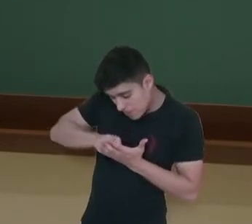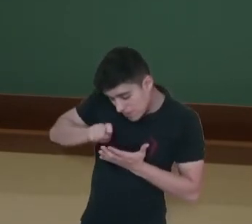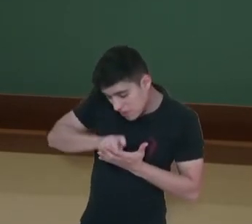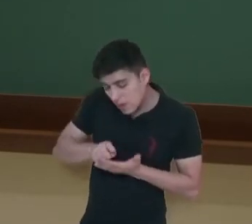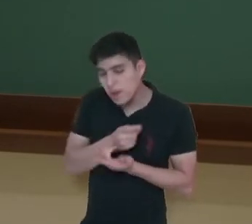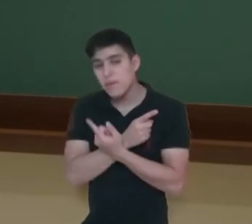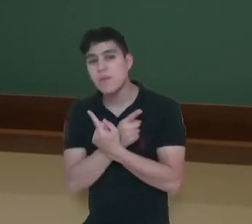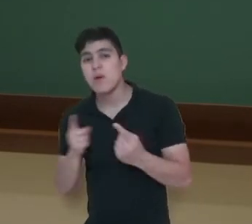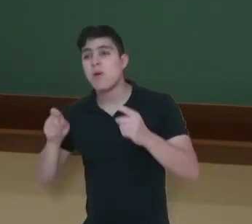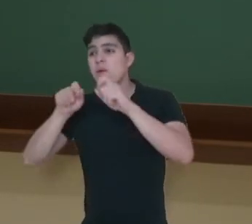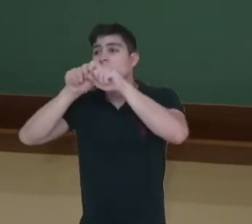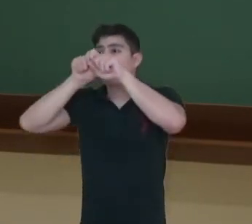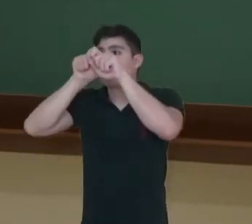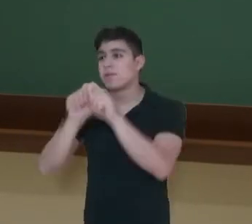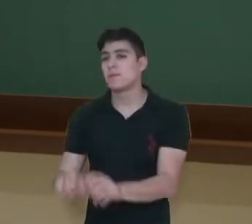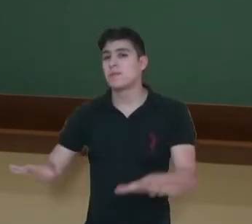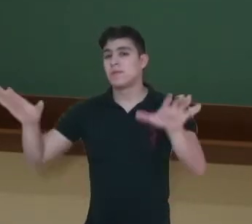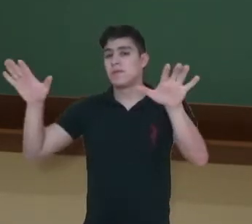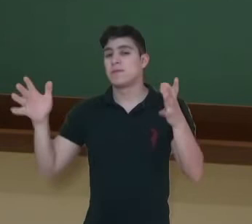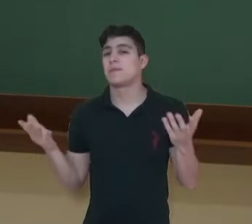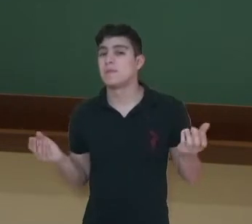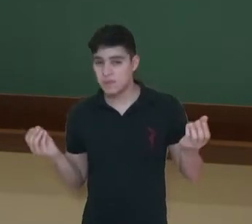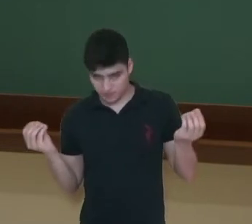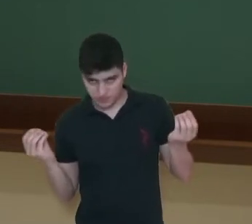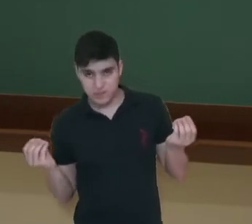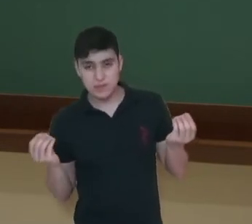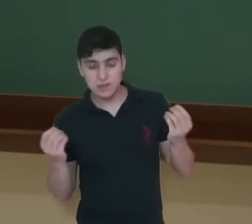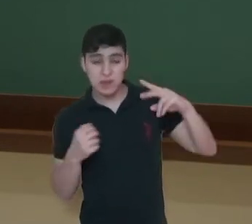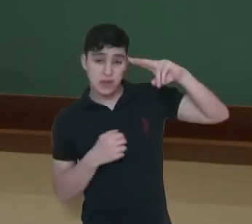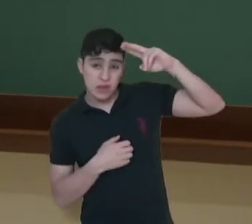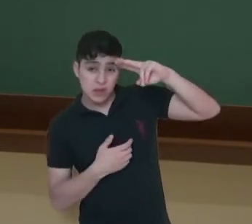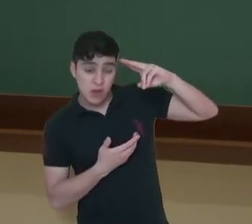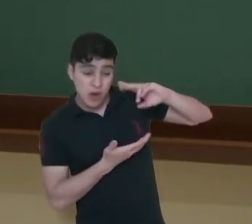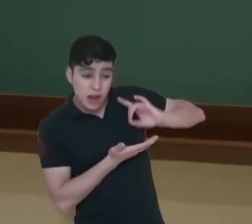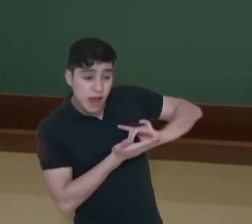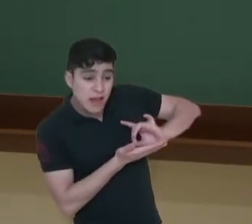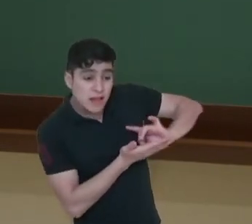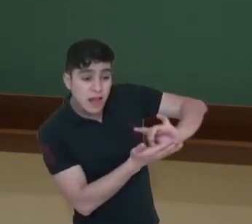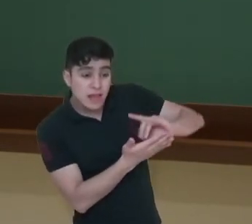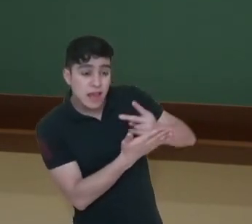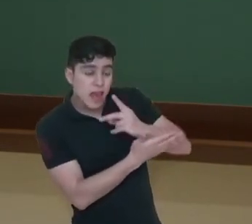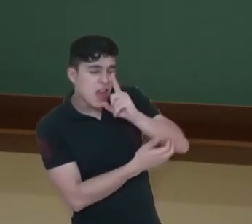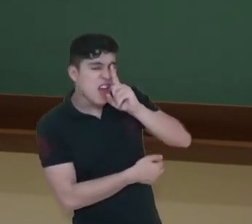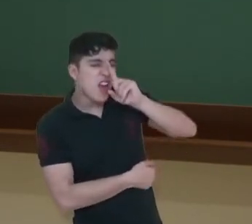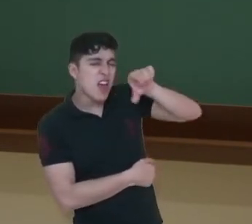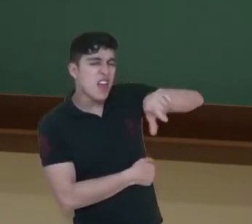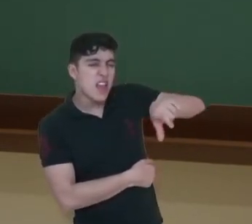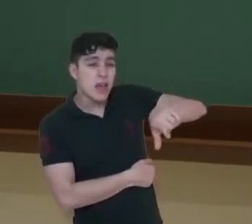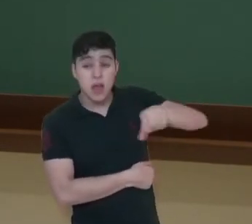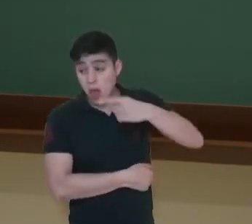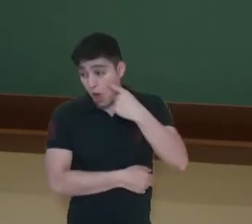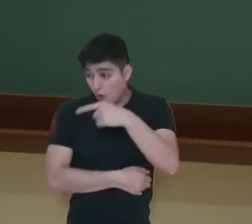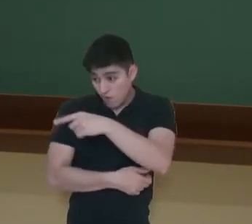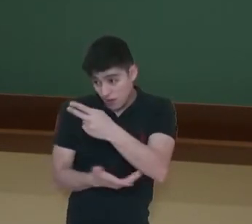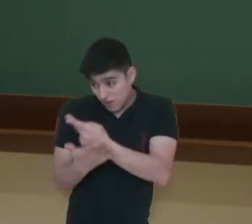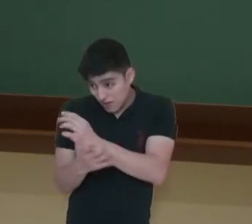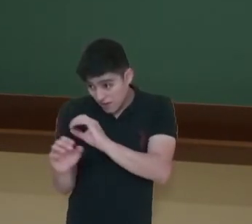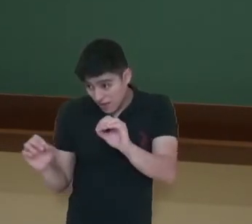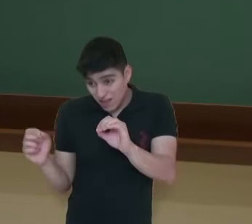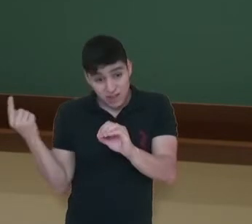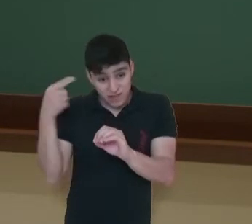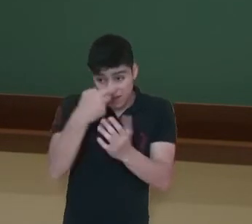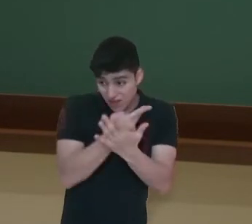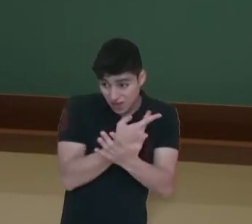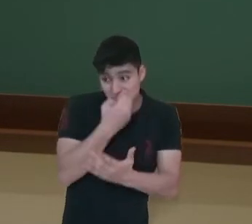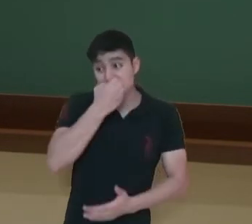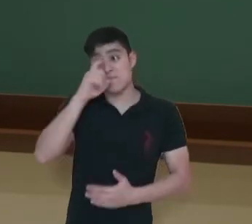fazer sua autobiografia a partir do rap, contando a realidade de que é o erro, mostrando para a pessoa que não errou, como não vale a pena errar,